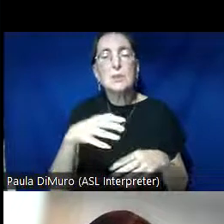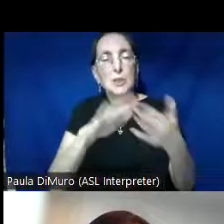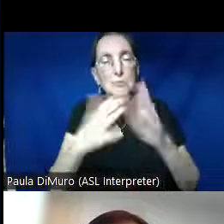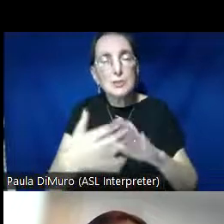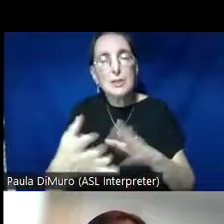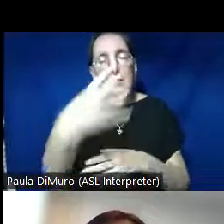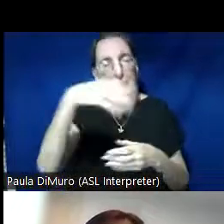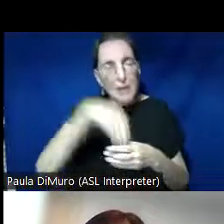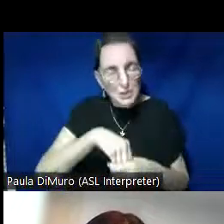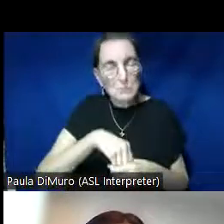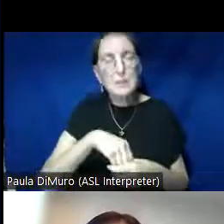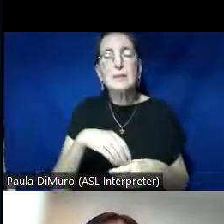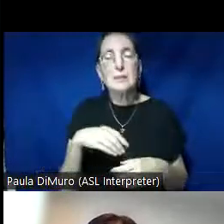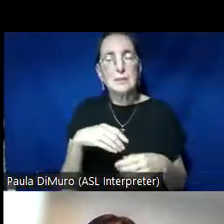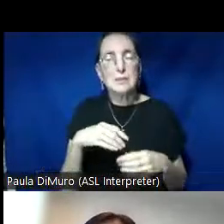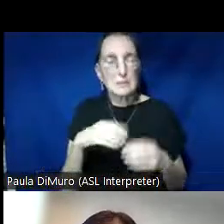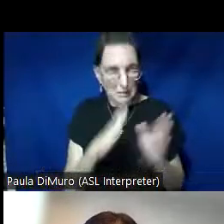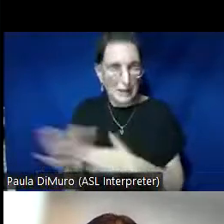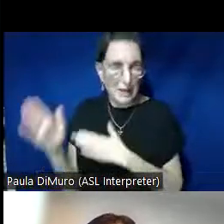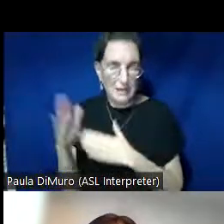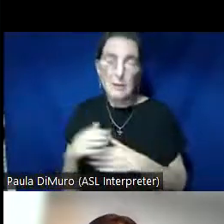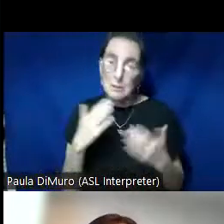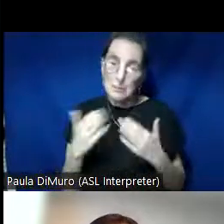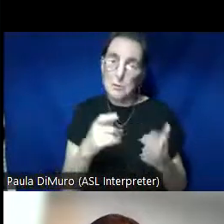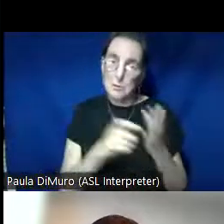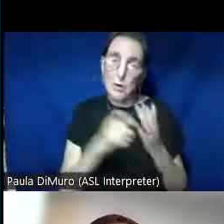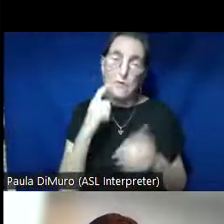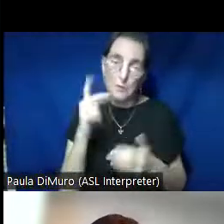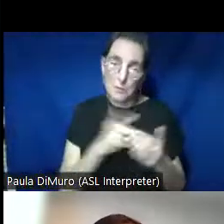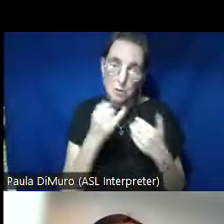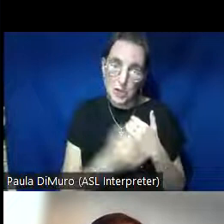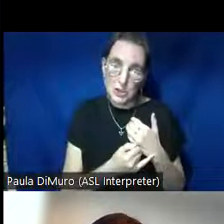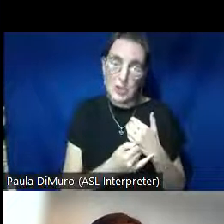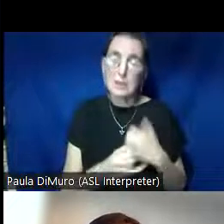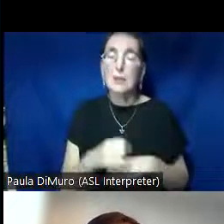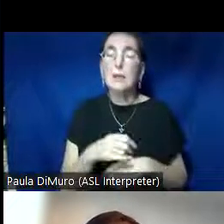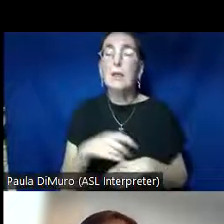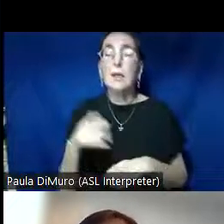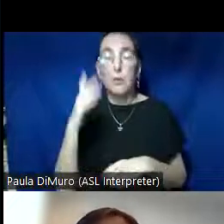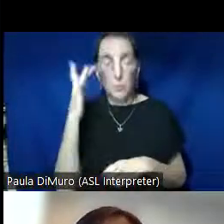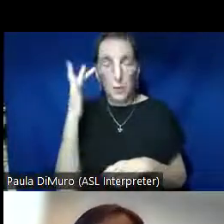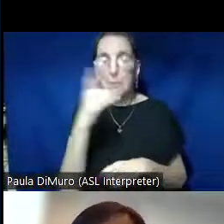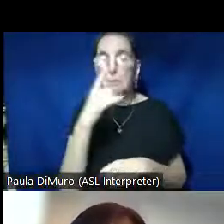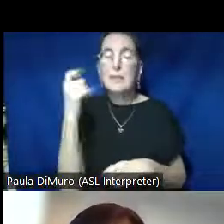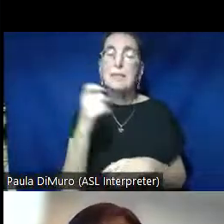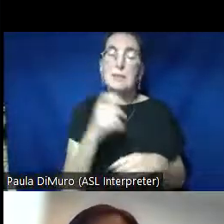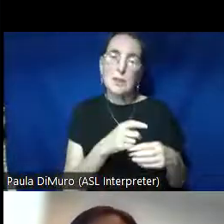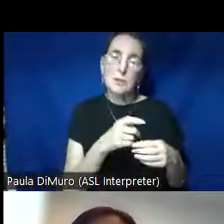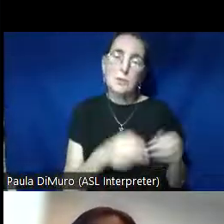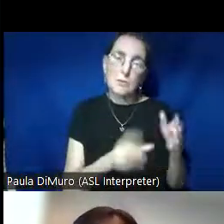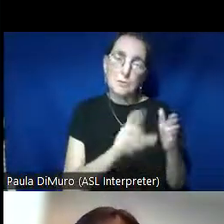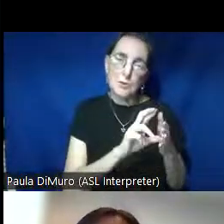de revisão de MEPA requerido para grande variedade de projetos privados e